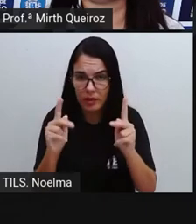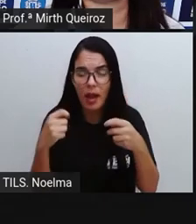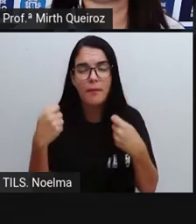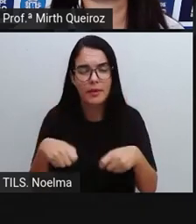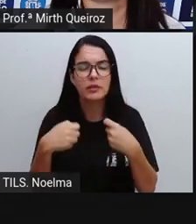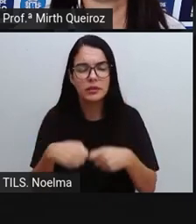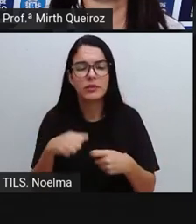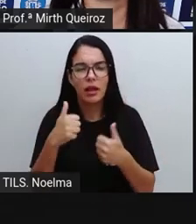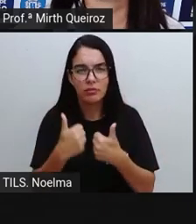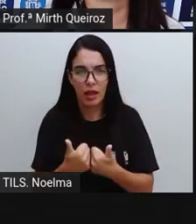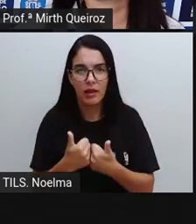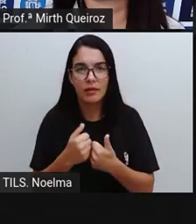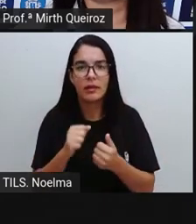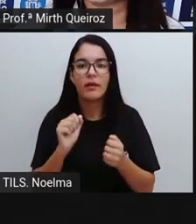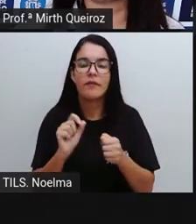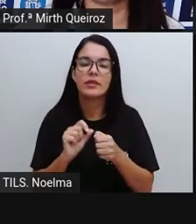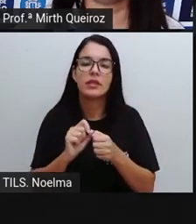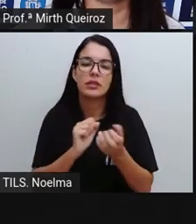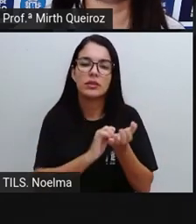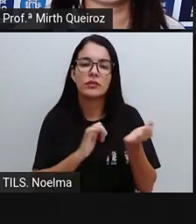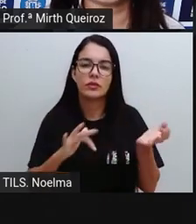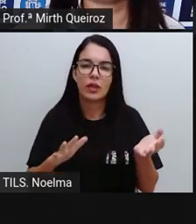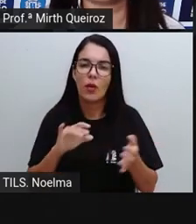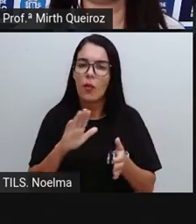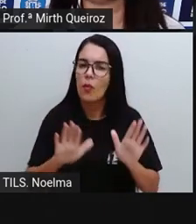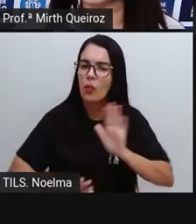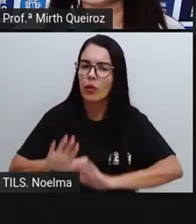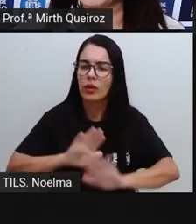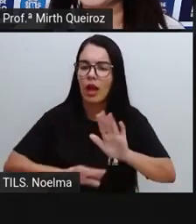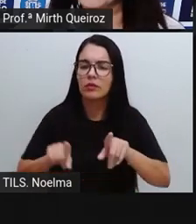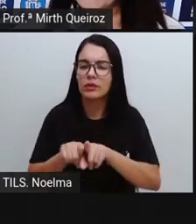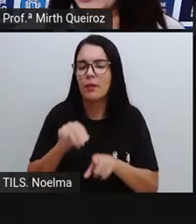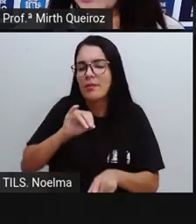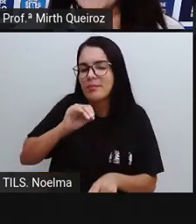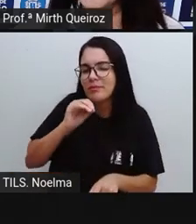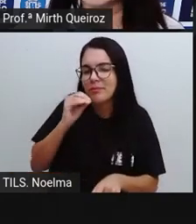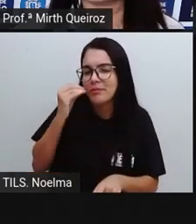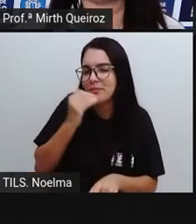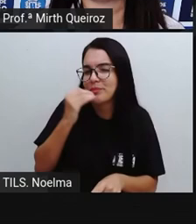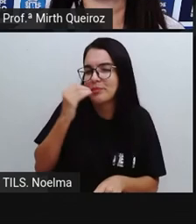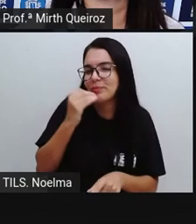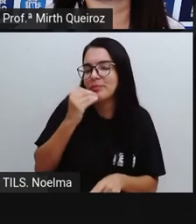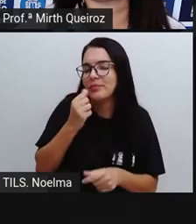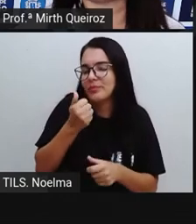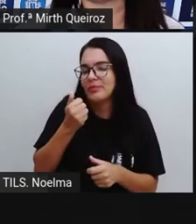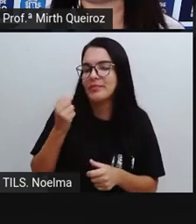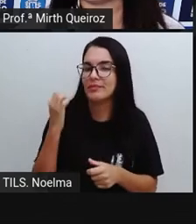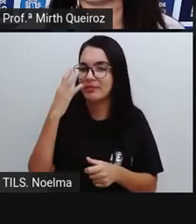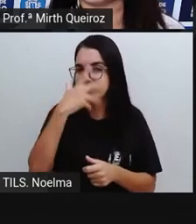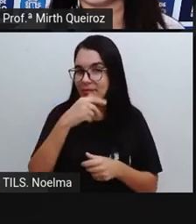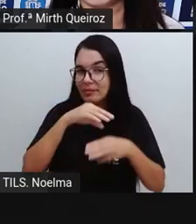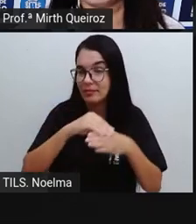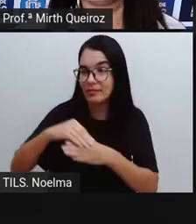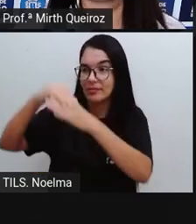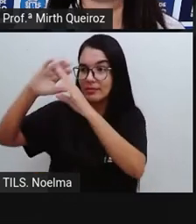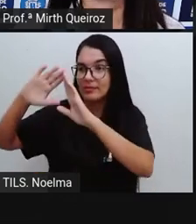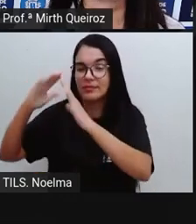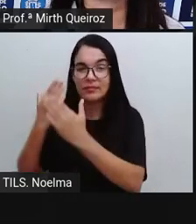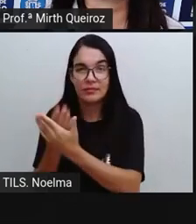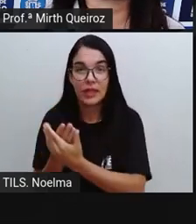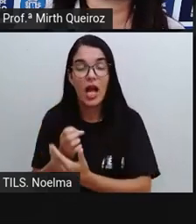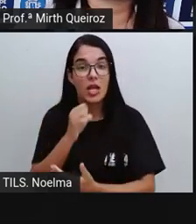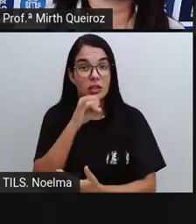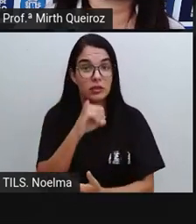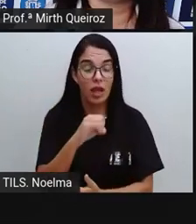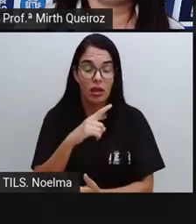tudo direitinho e realize essas atividades com muito cuidado, com muito capricho, com muito amor, que deve ser devolvido às escolas de vocês. Caso